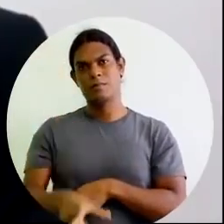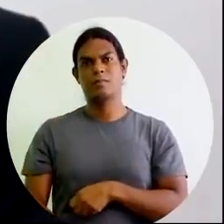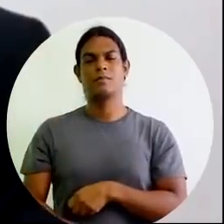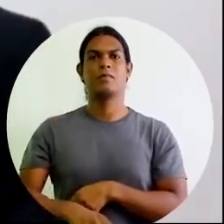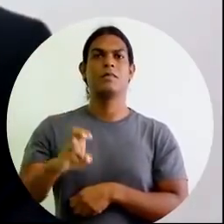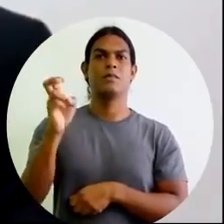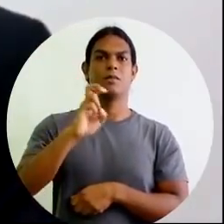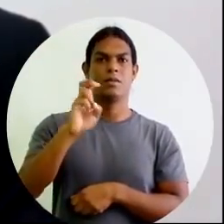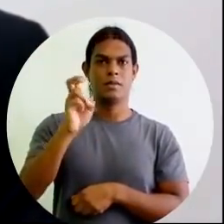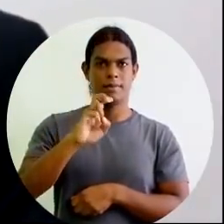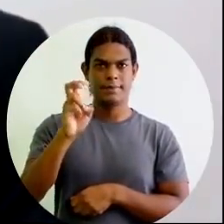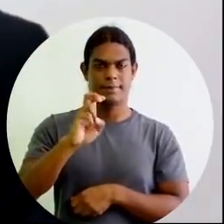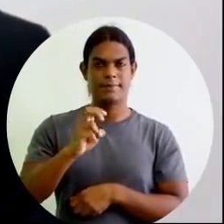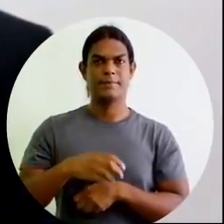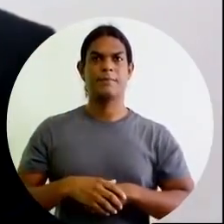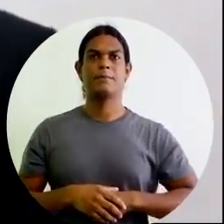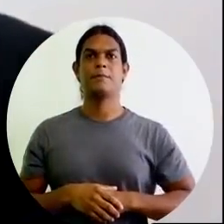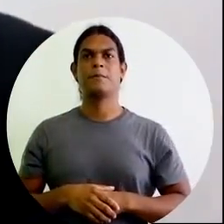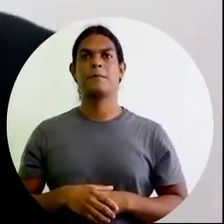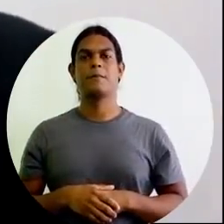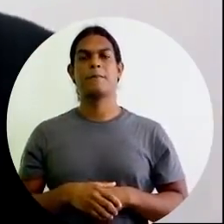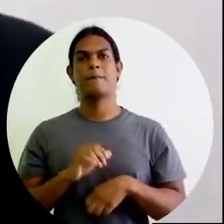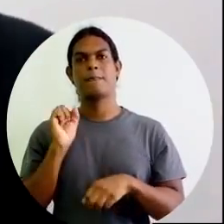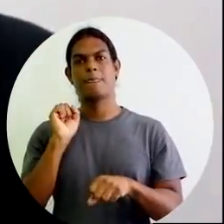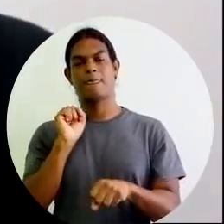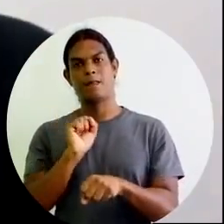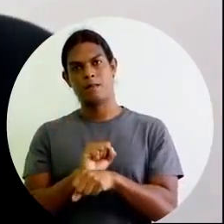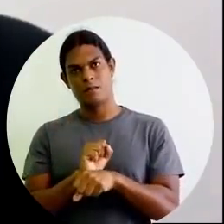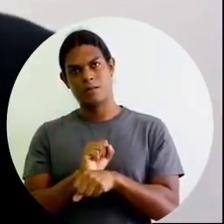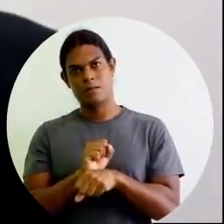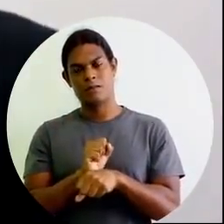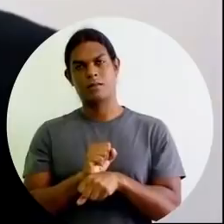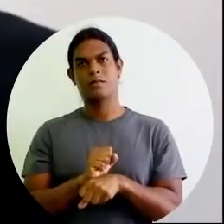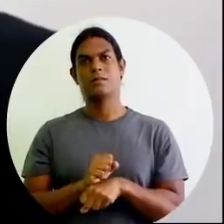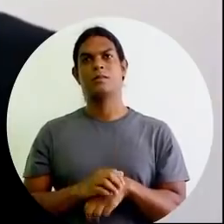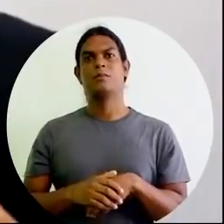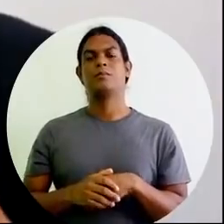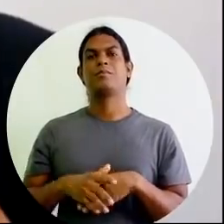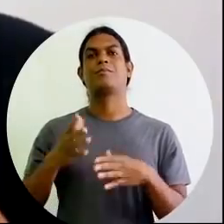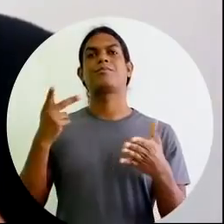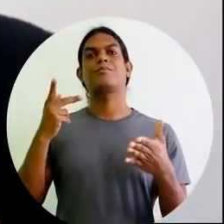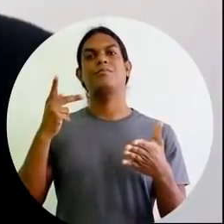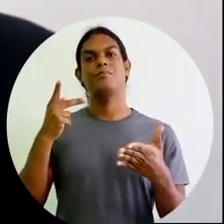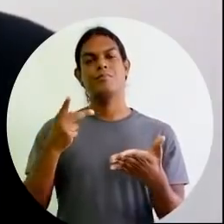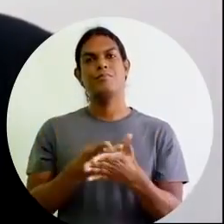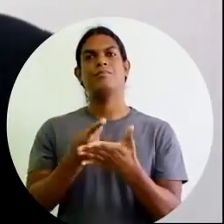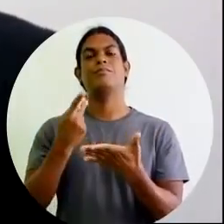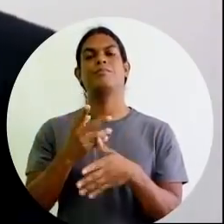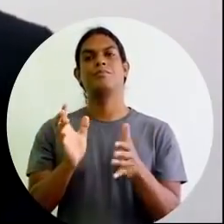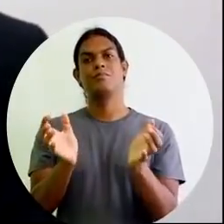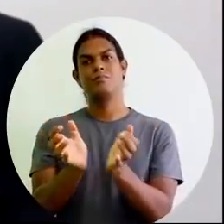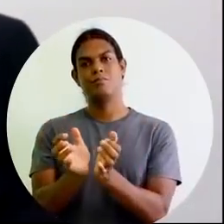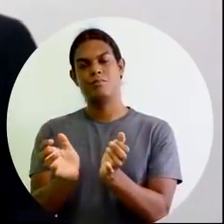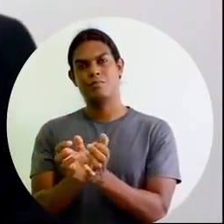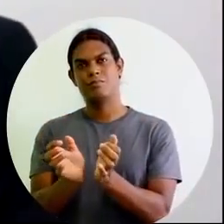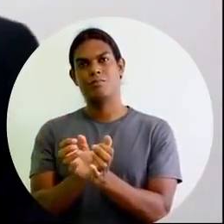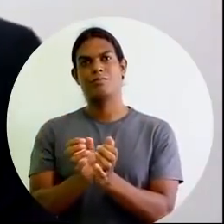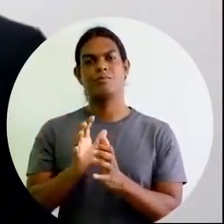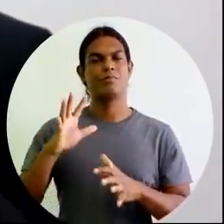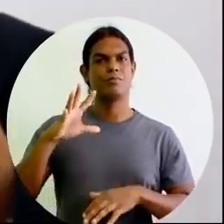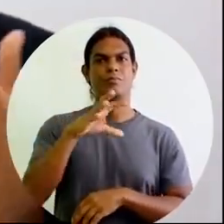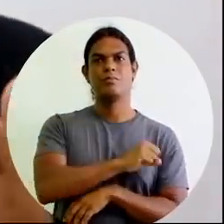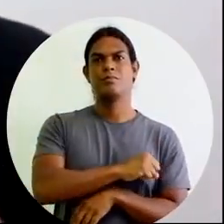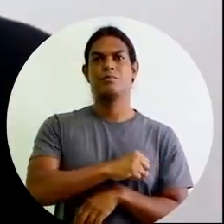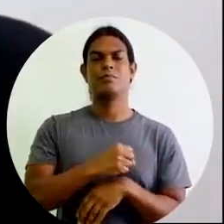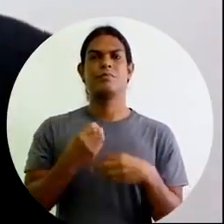esperam. E um quinto estágio, que é a interrupção, que justamente acontece mais nos grupos